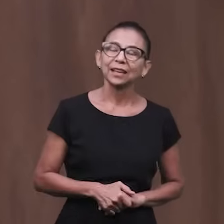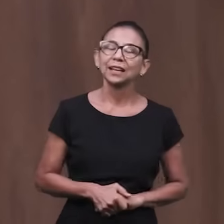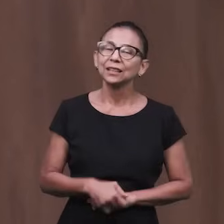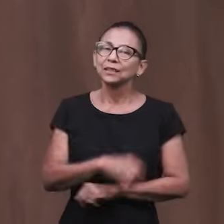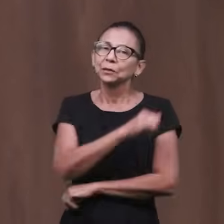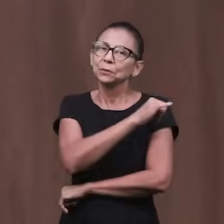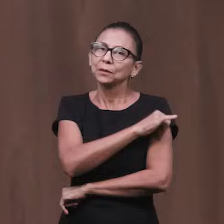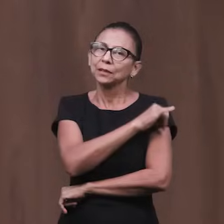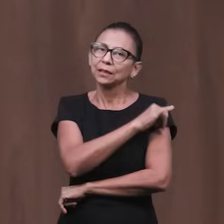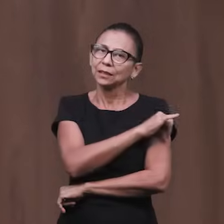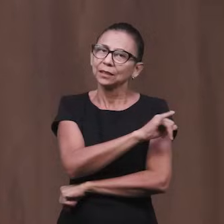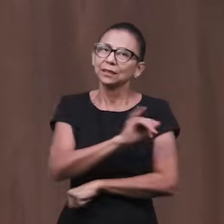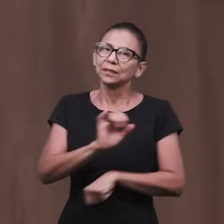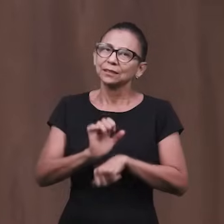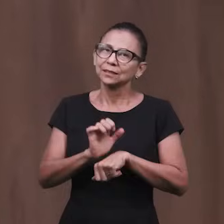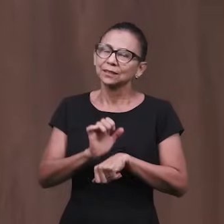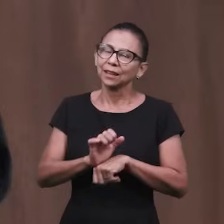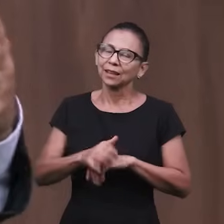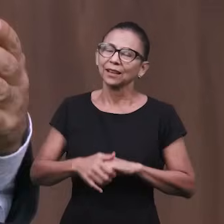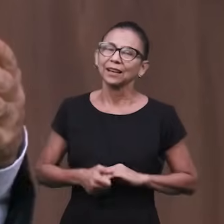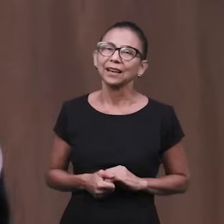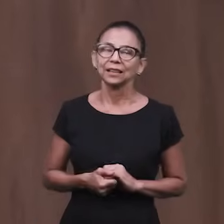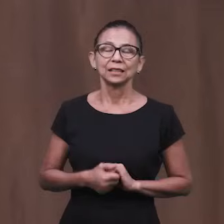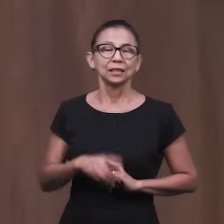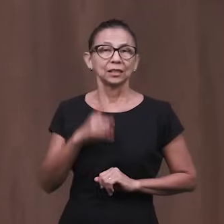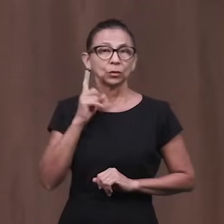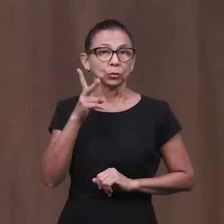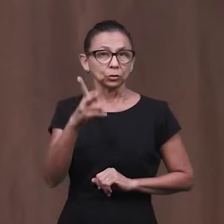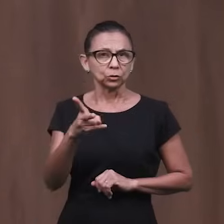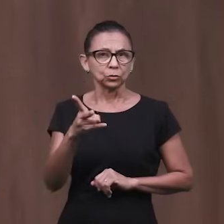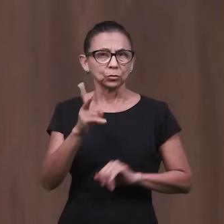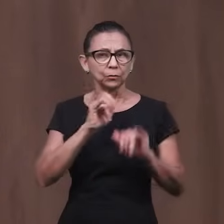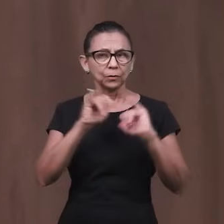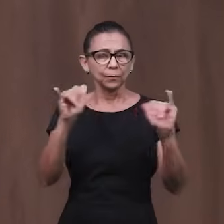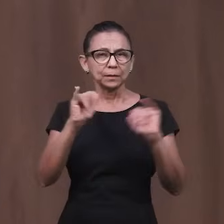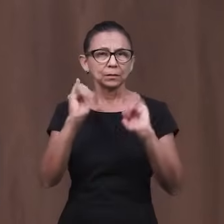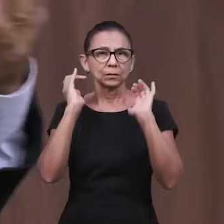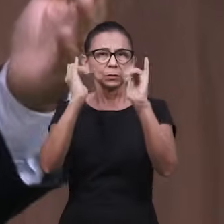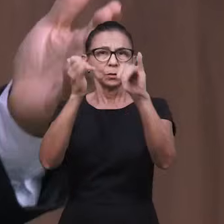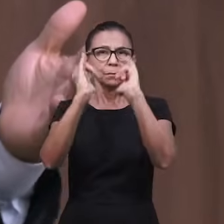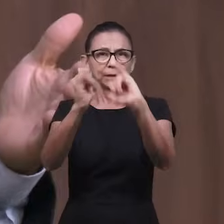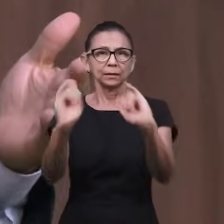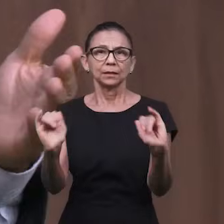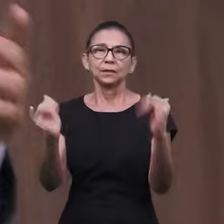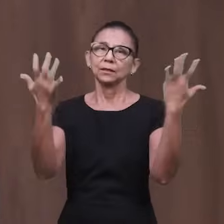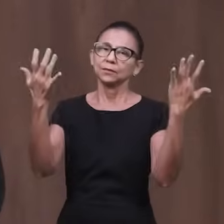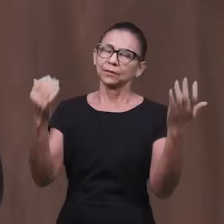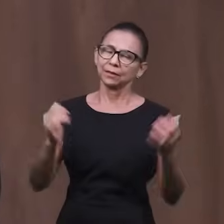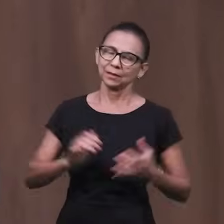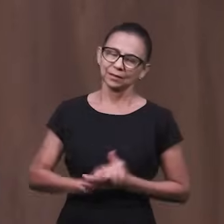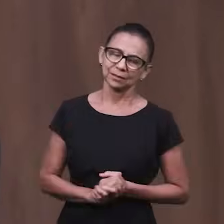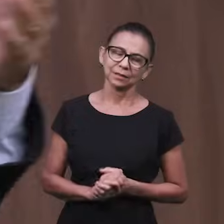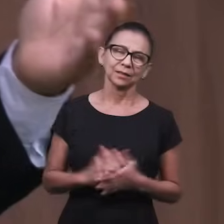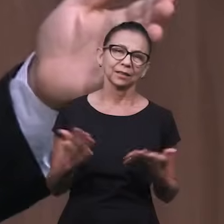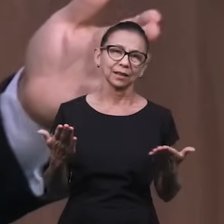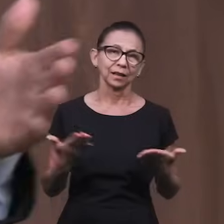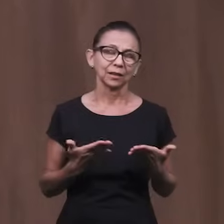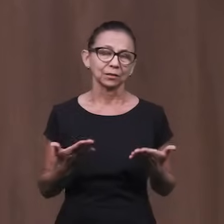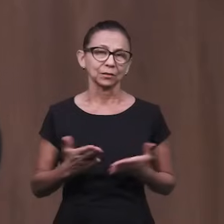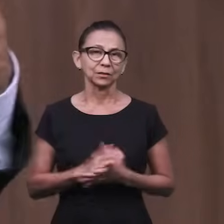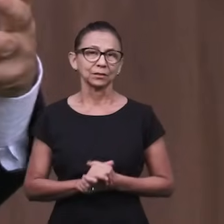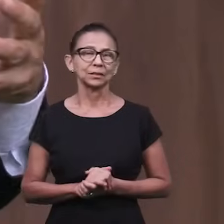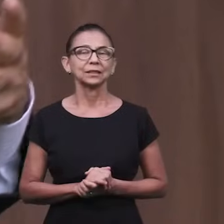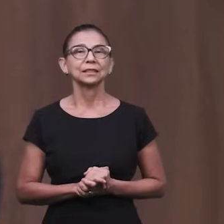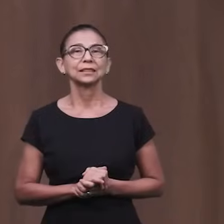região sul-fluminense com mais informações sobre trombetas e festas. E agora com o nosso irmão, é claro, ainda